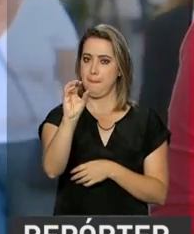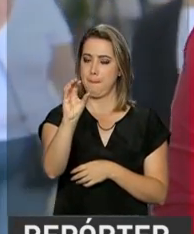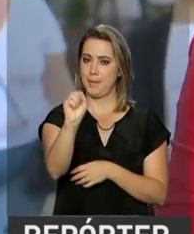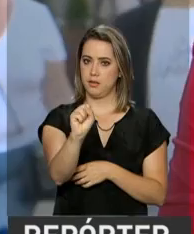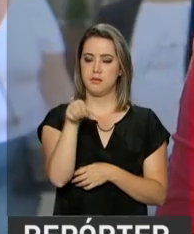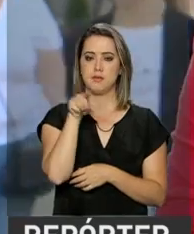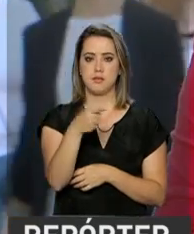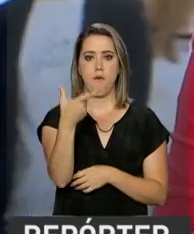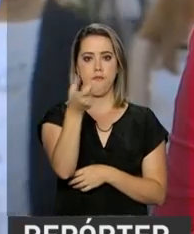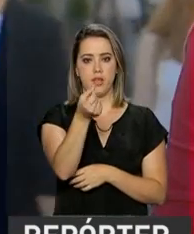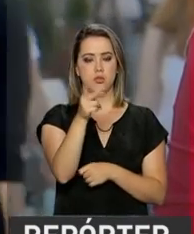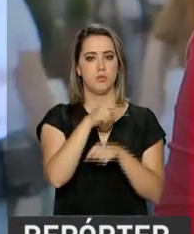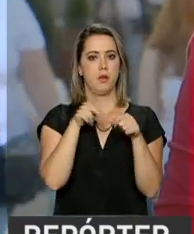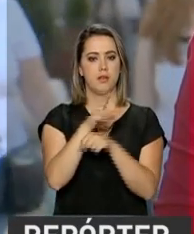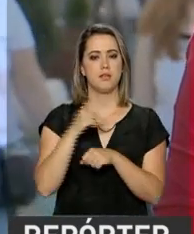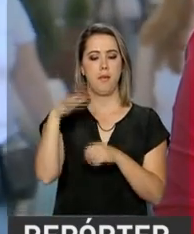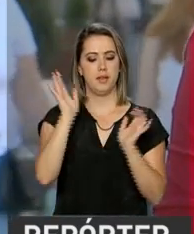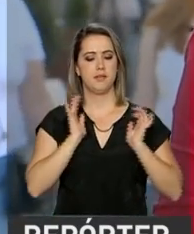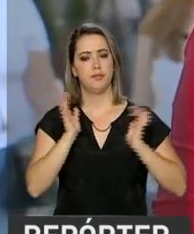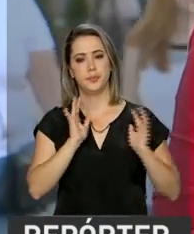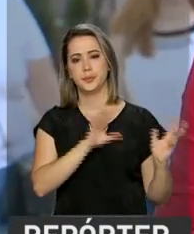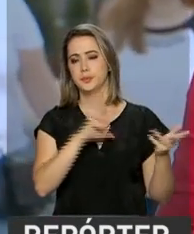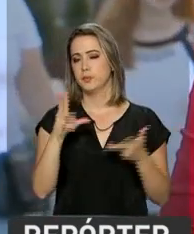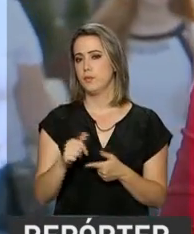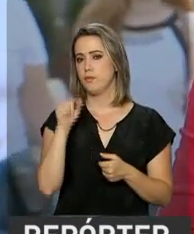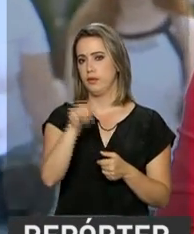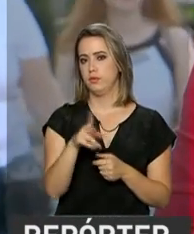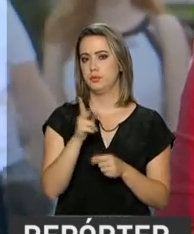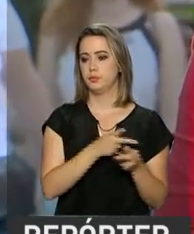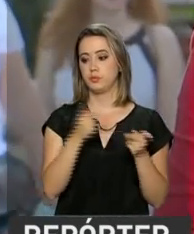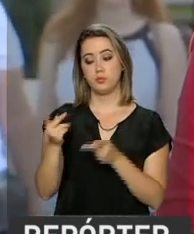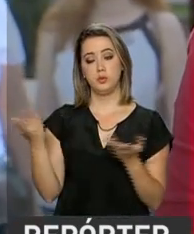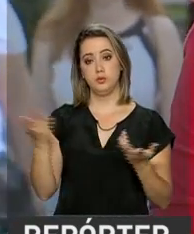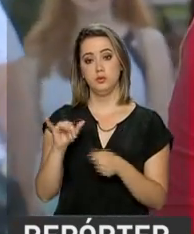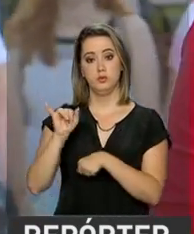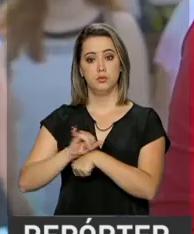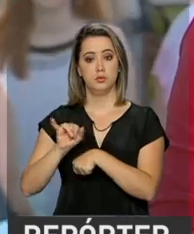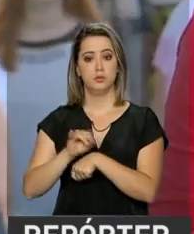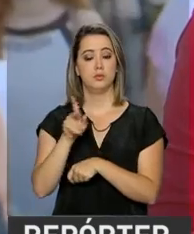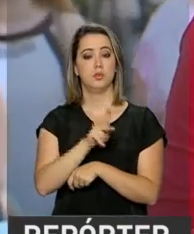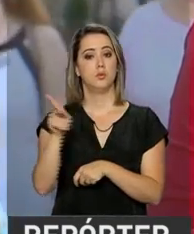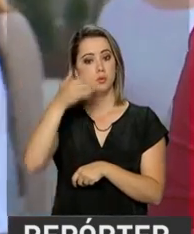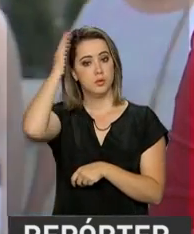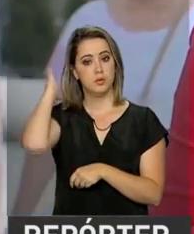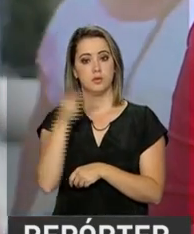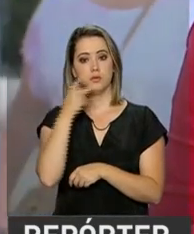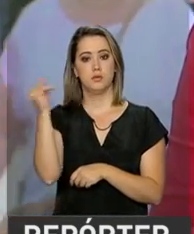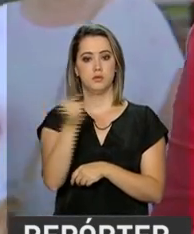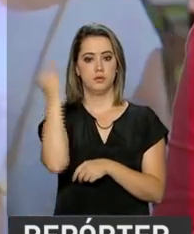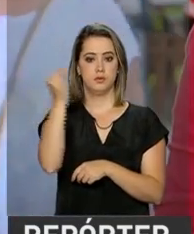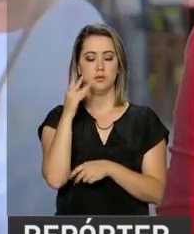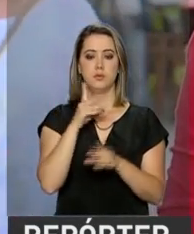participam os 20 países com as maiores economias do mundo com a visita oficial a Moscou o presidente Michel Temer quer ressaltar a